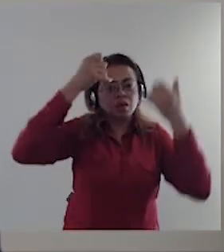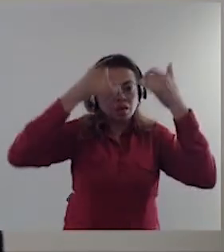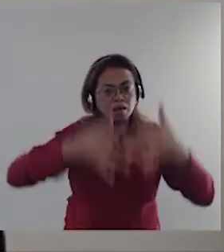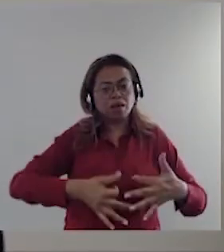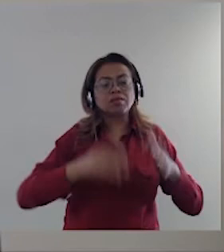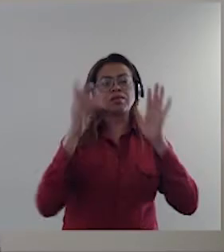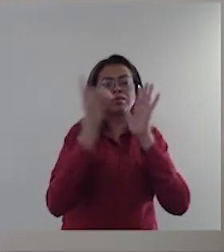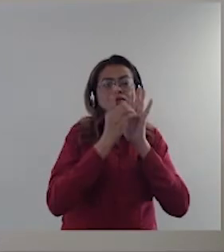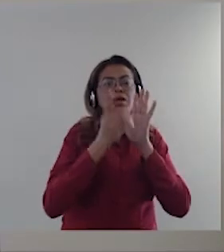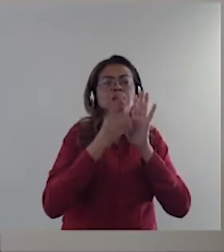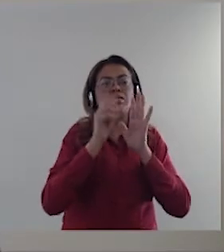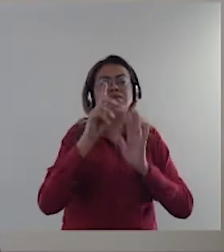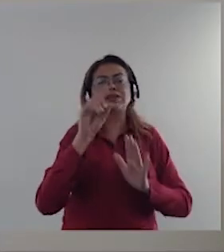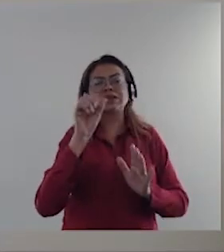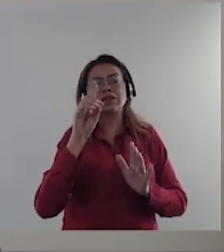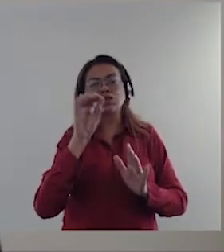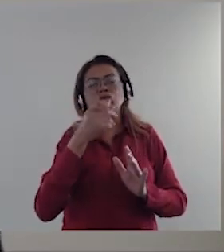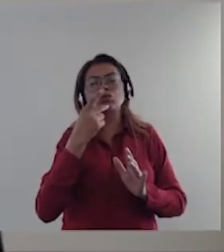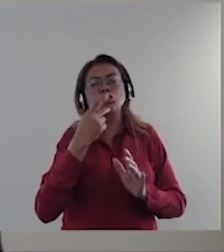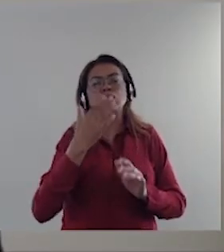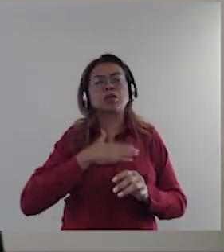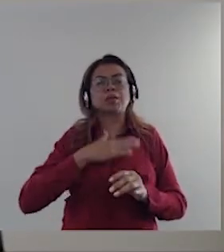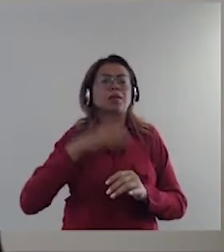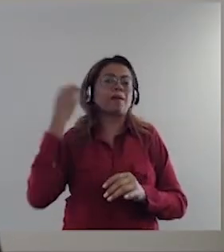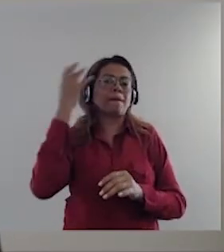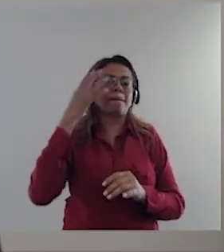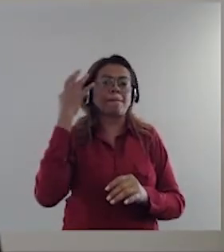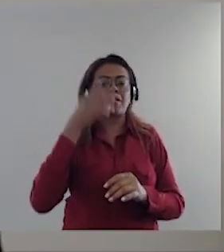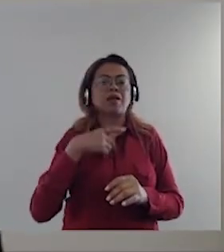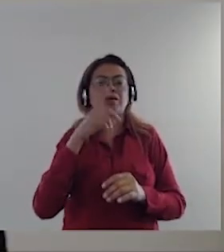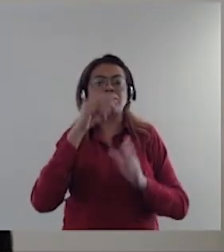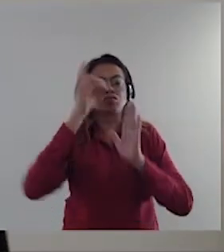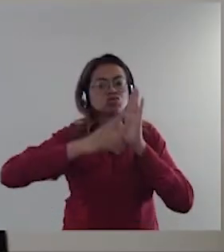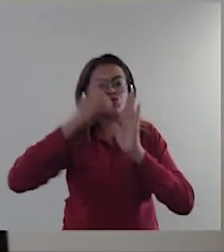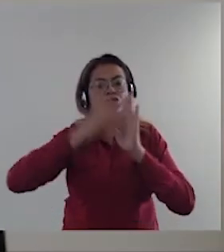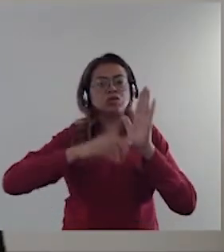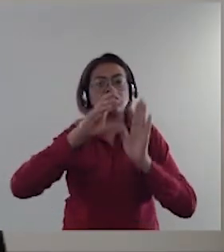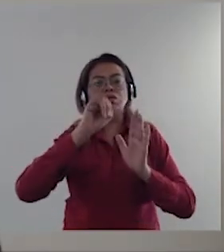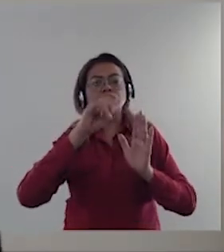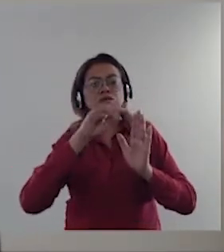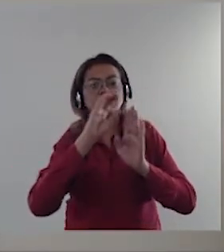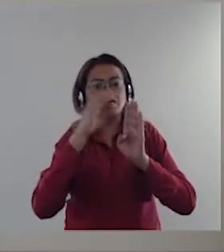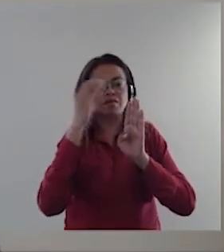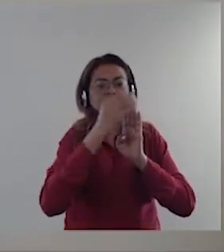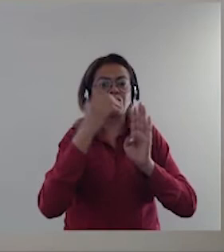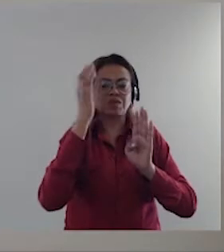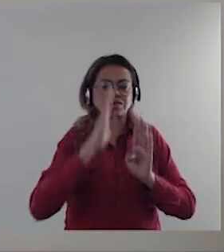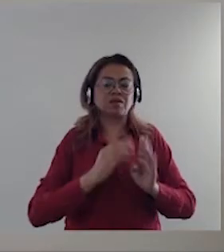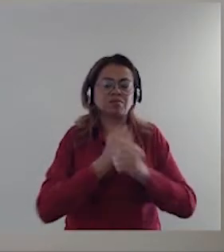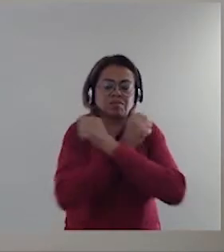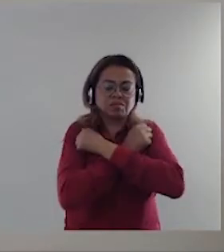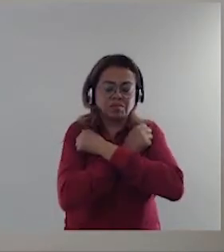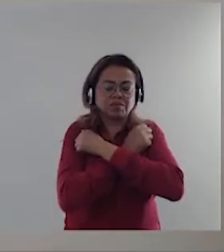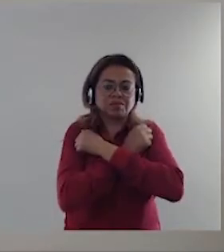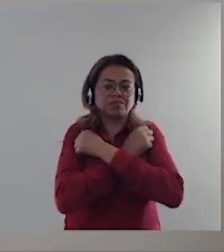lá no nosso canal do Direito Civil Brasileiro, no @Direito Civil Brasileiro, para que todo mundo tenha acesso. Um abraço.